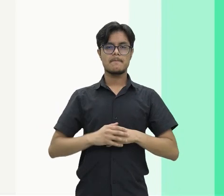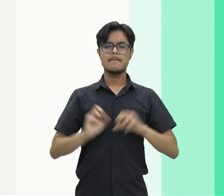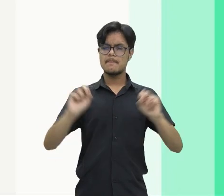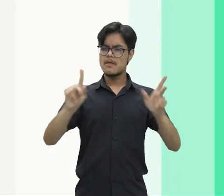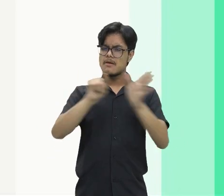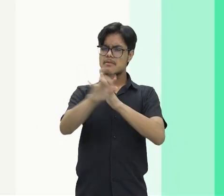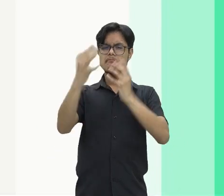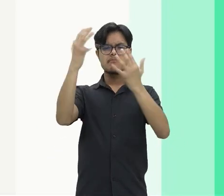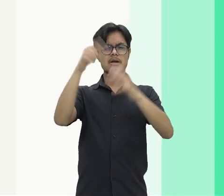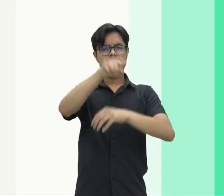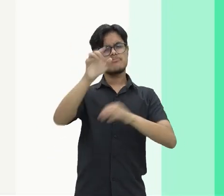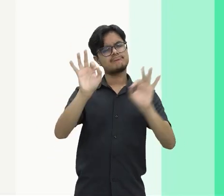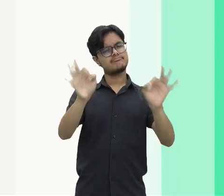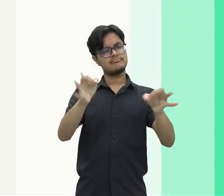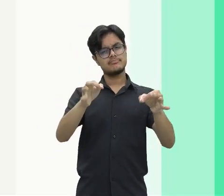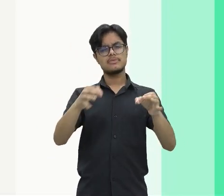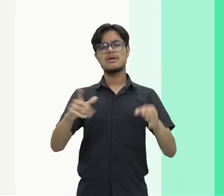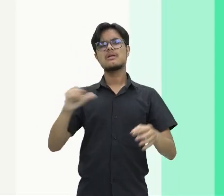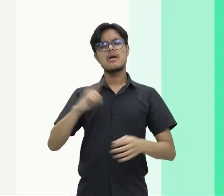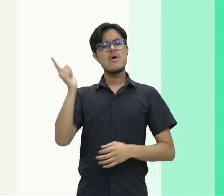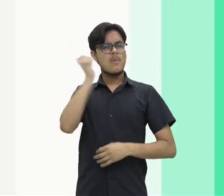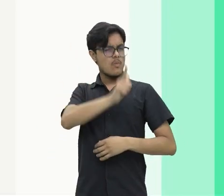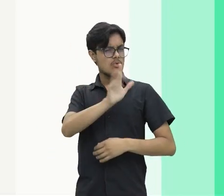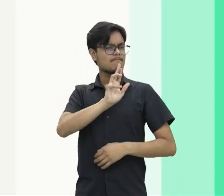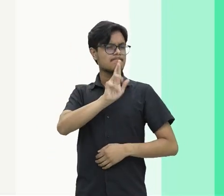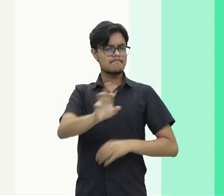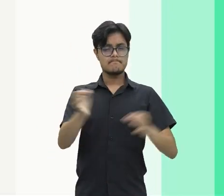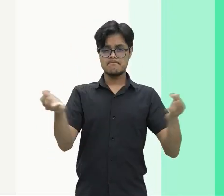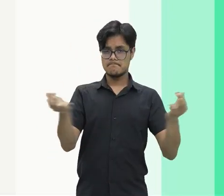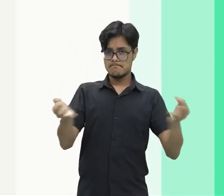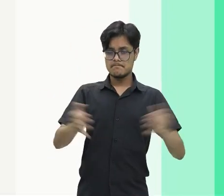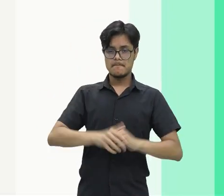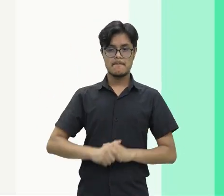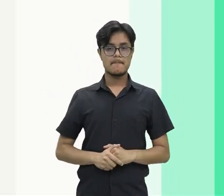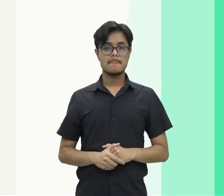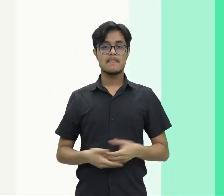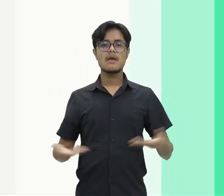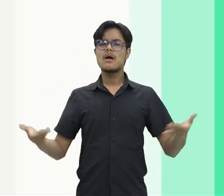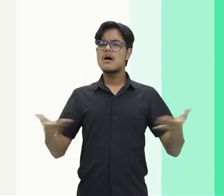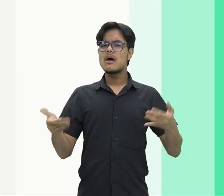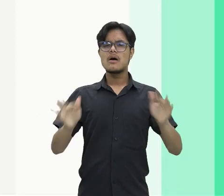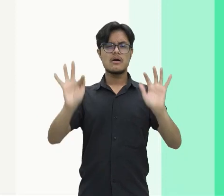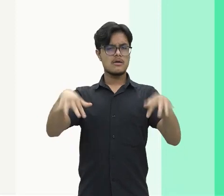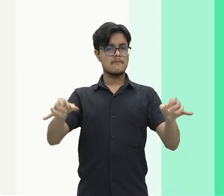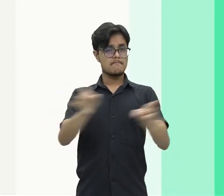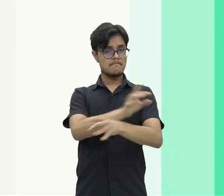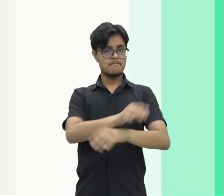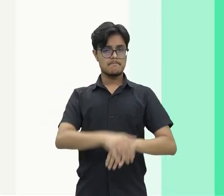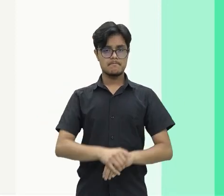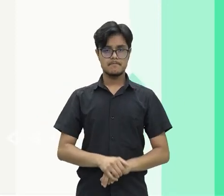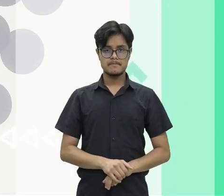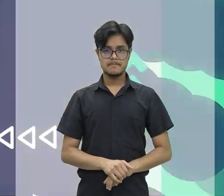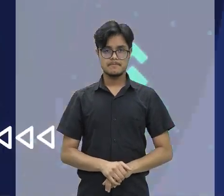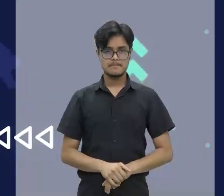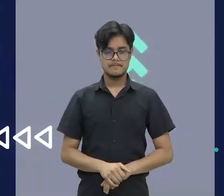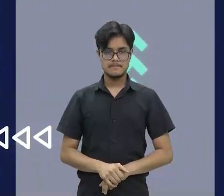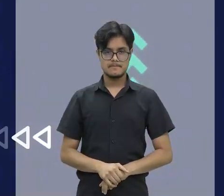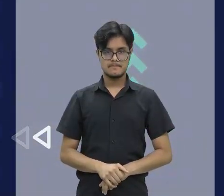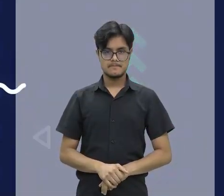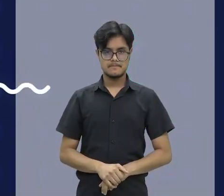Parabéns a todo mundo que acertou, que pôde responder corretamente. E agora nós vamos para as nossas considerações finais.